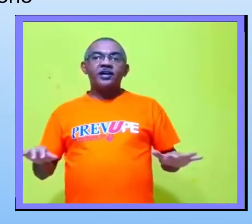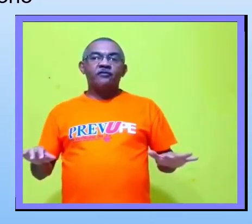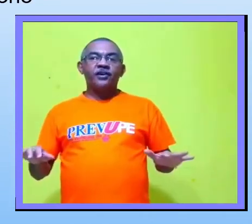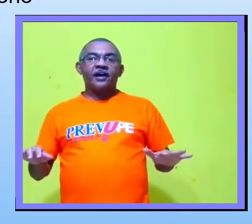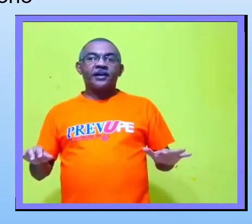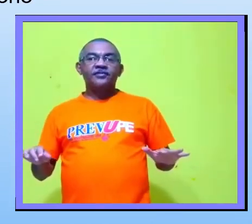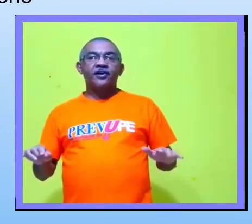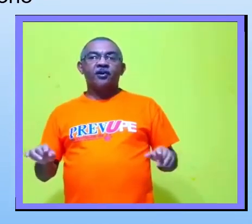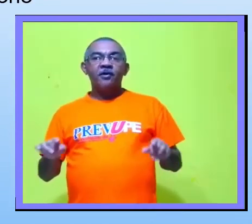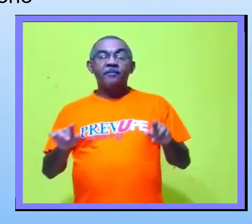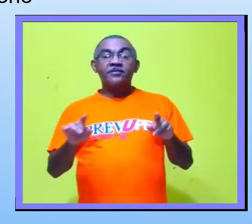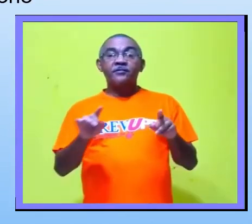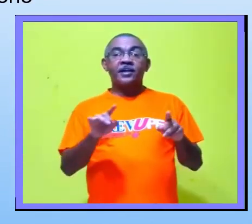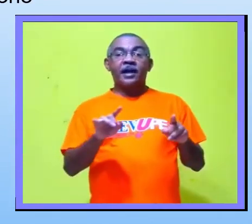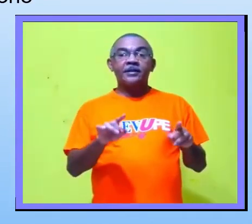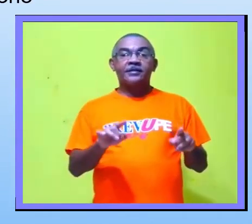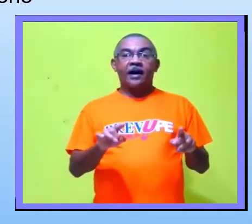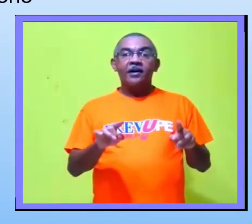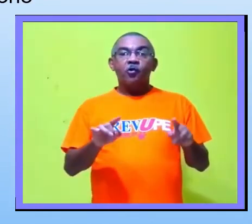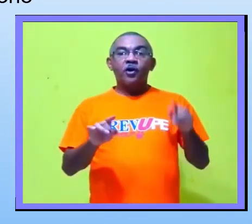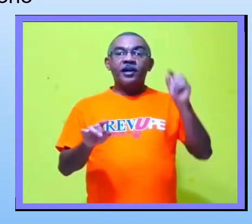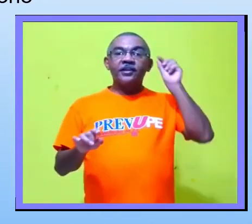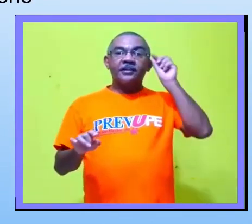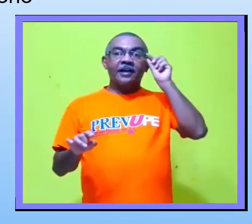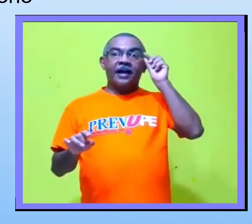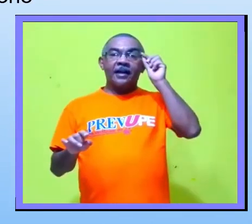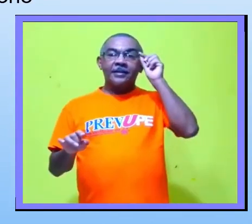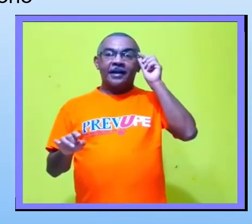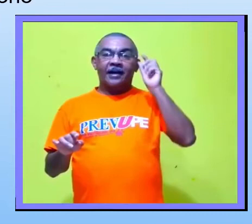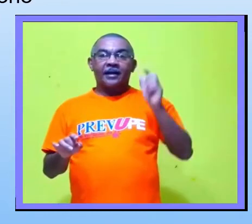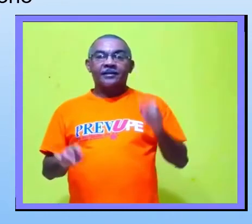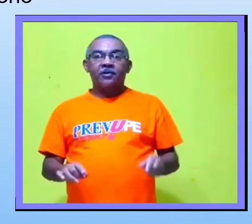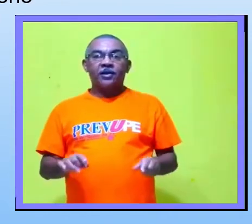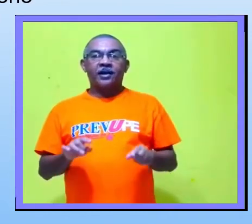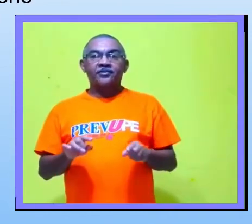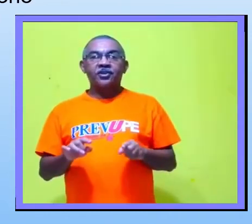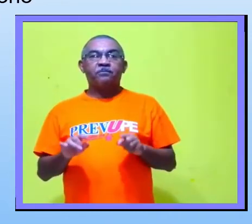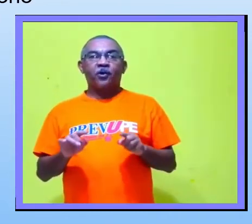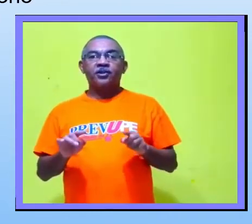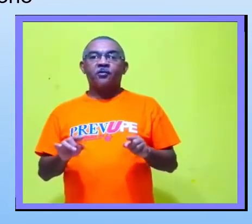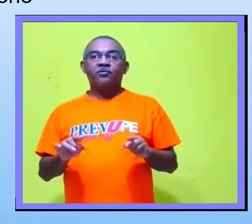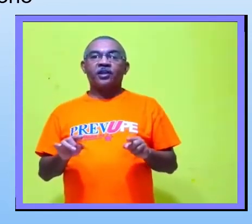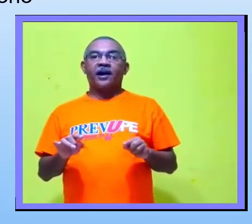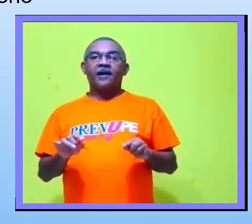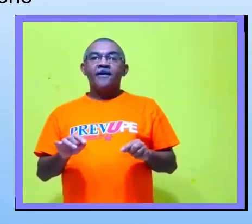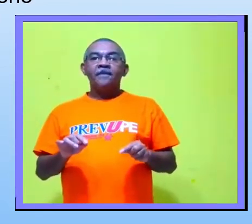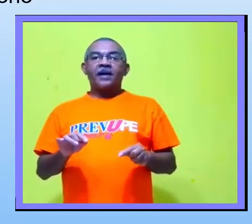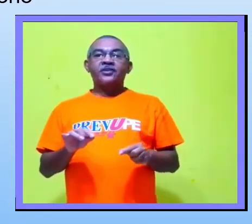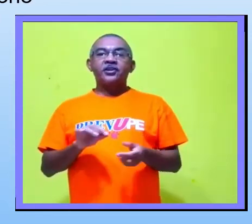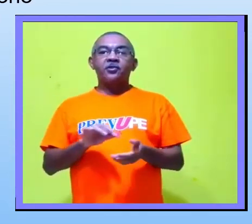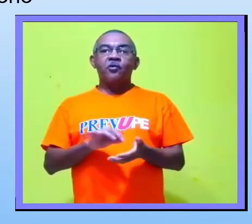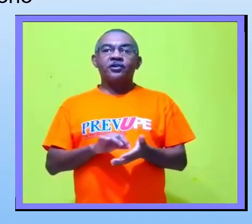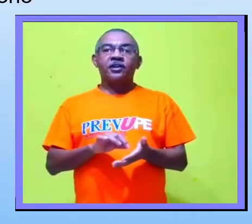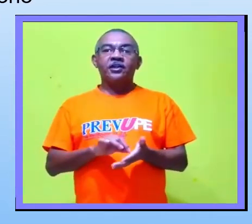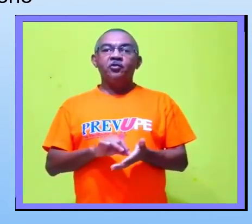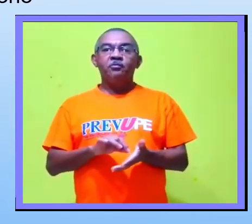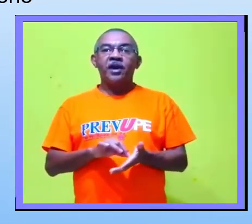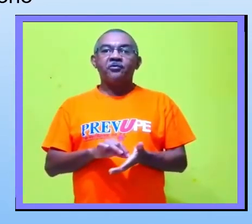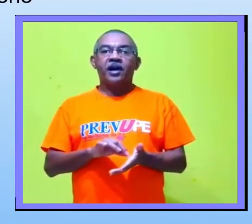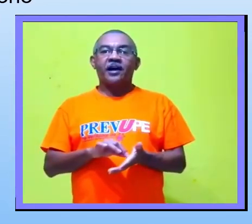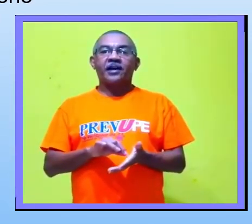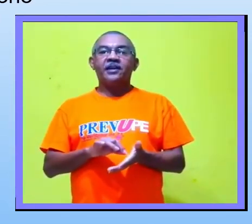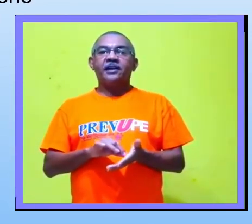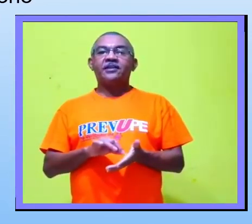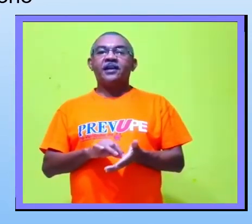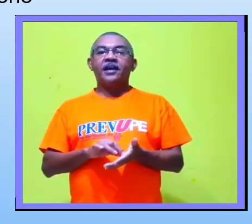gente já resolveria a questão. Mas vamos analisar. Quando a gente analisa a cadeia, o que a gente pode encontrar? A gente encontra que no